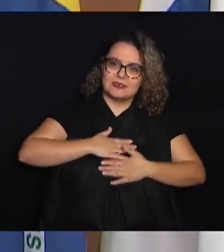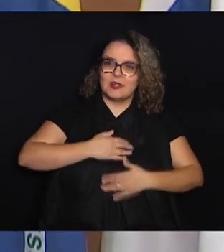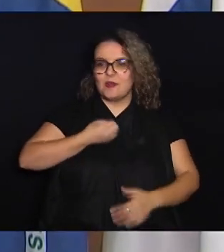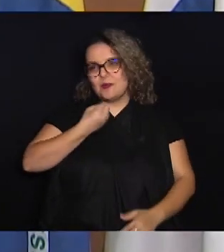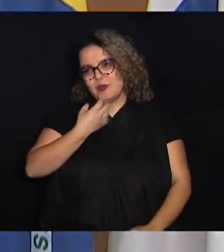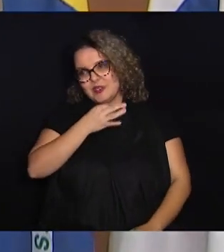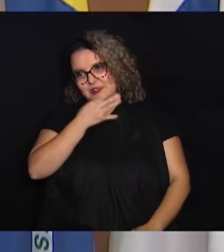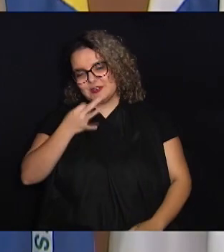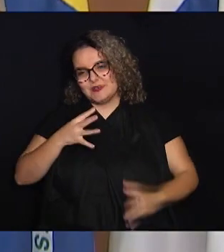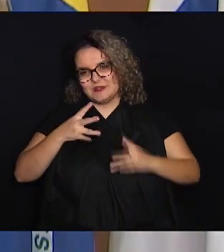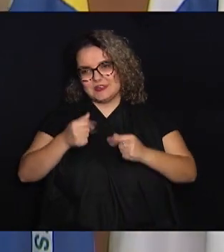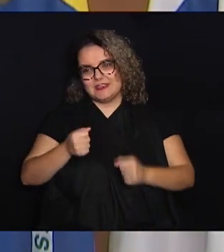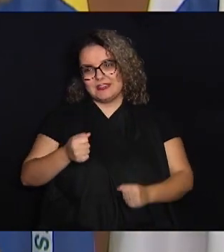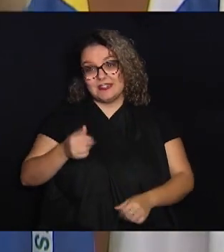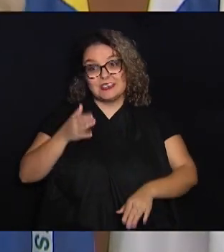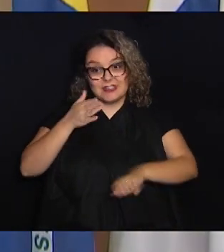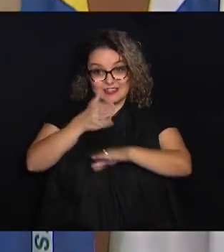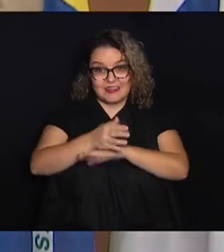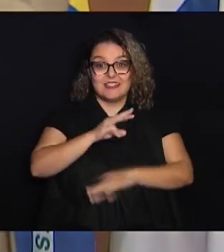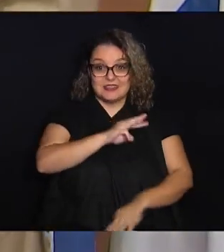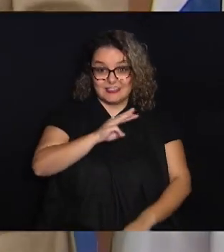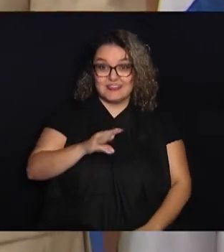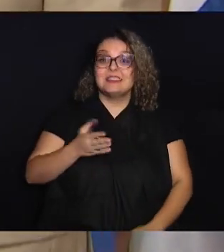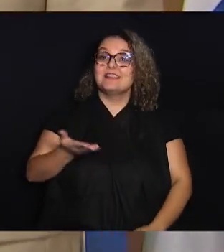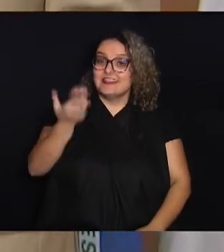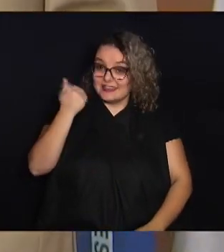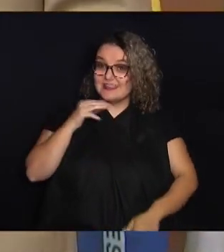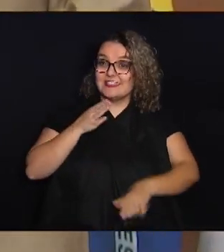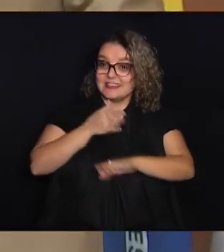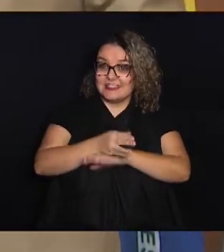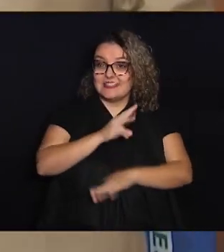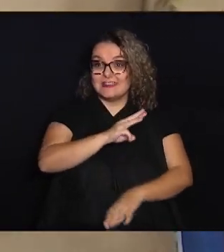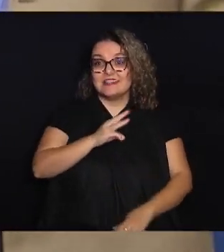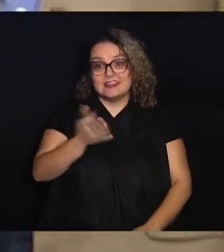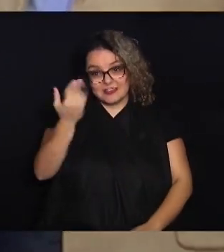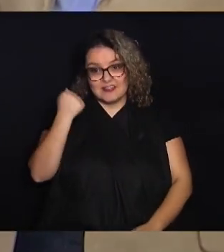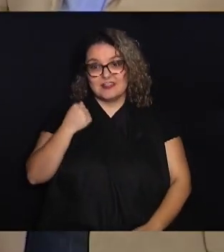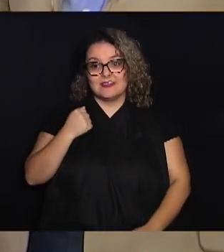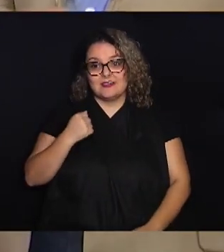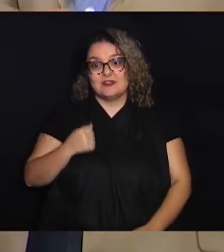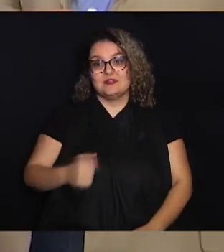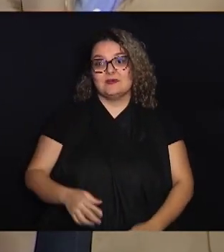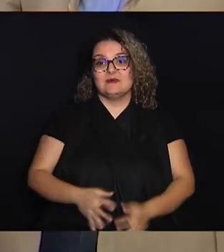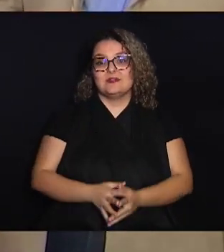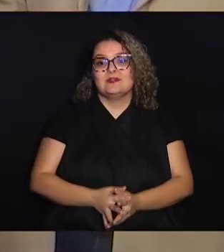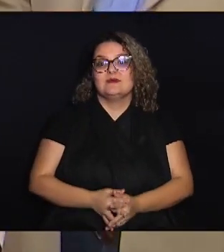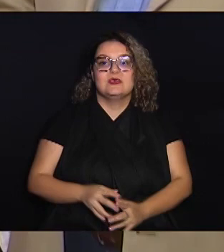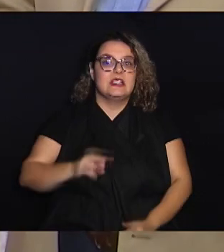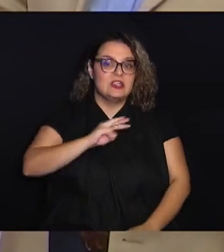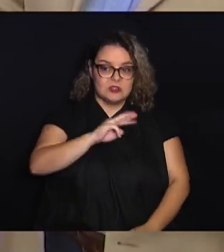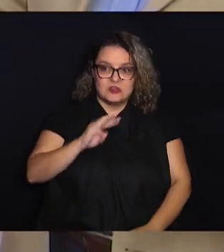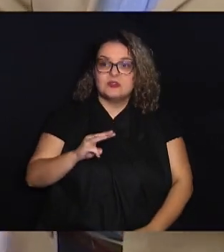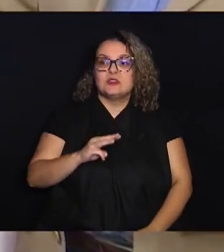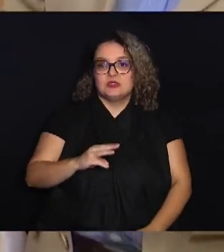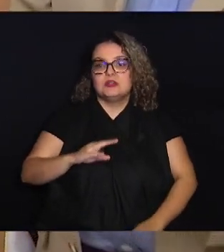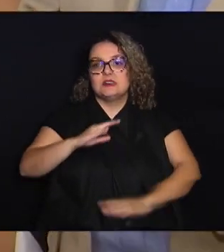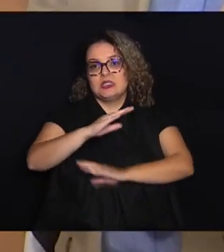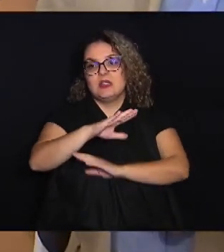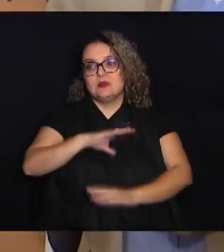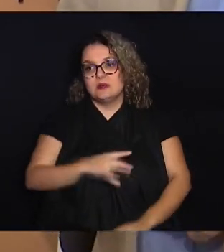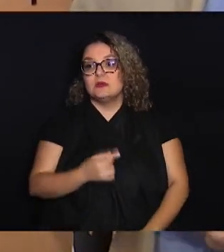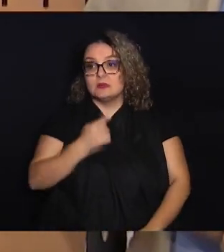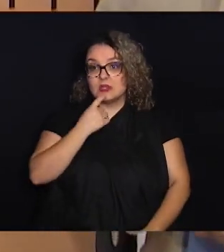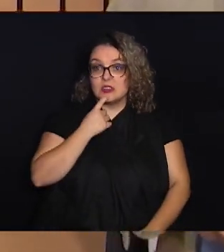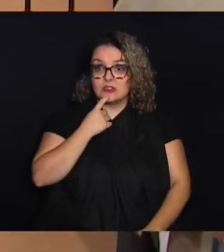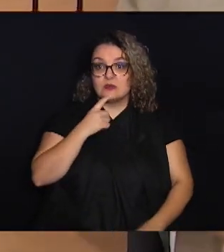para todos. Acessem. Acessa lá, vai. O site é o site da Câmara de Campinas, daí você